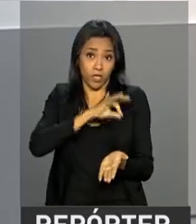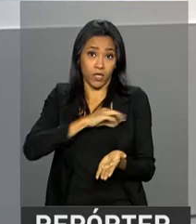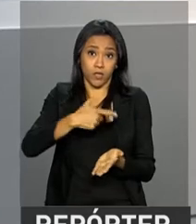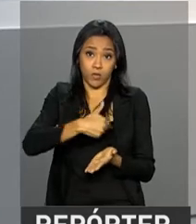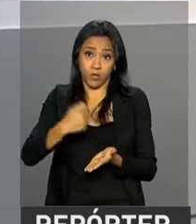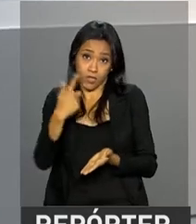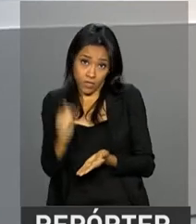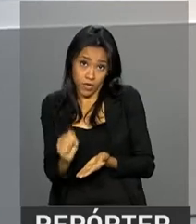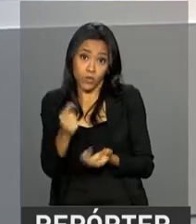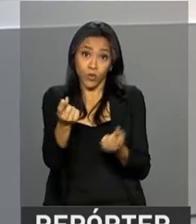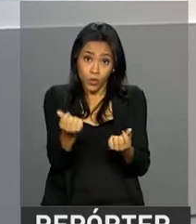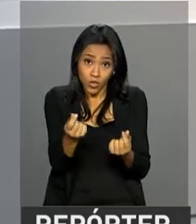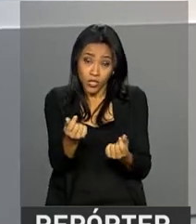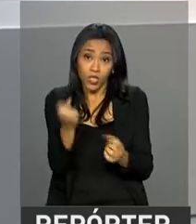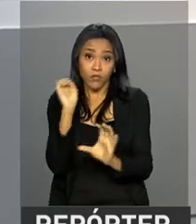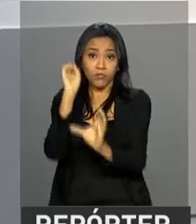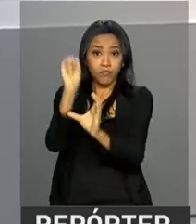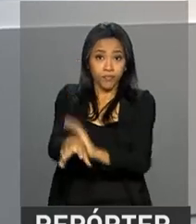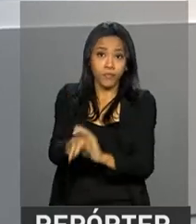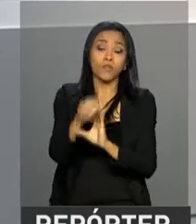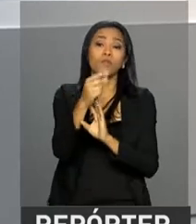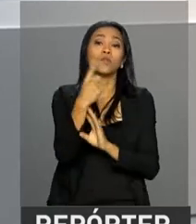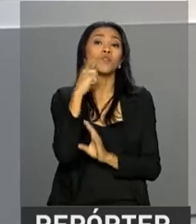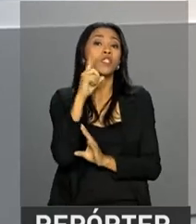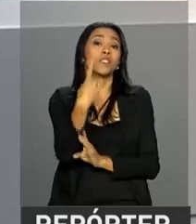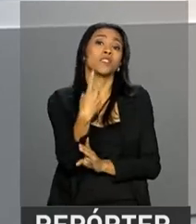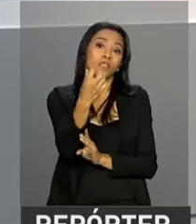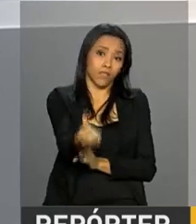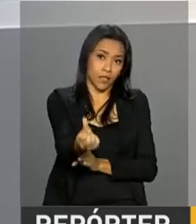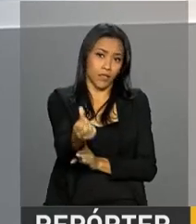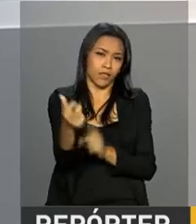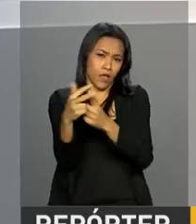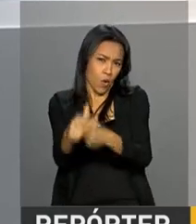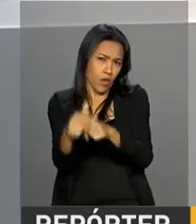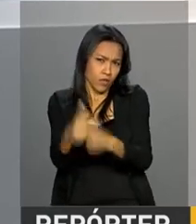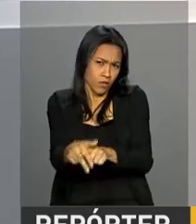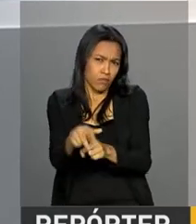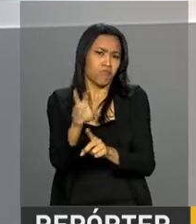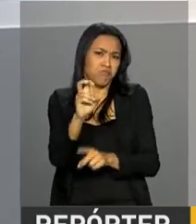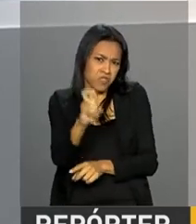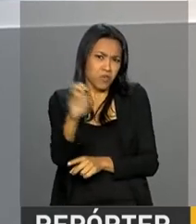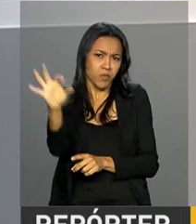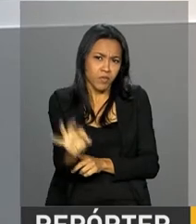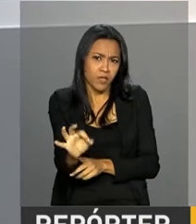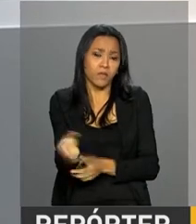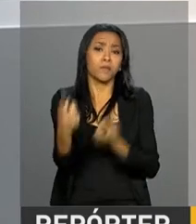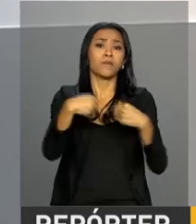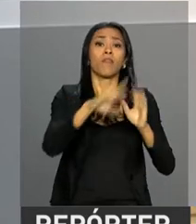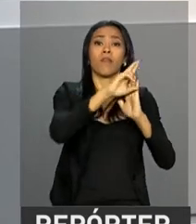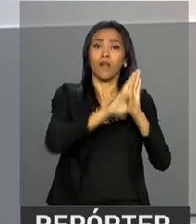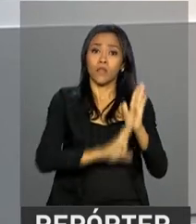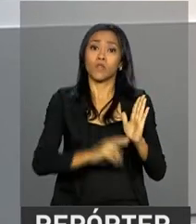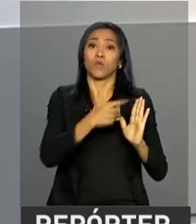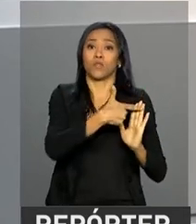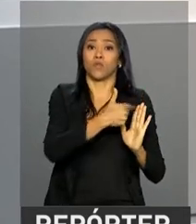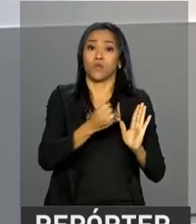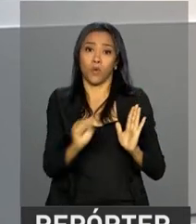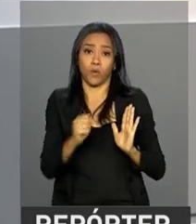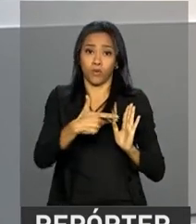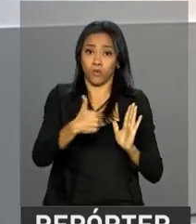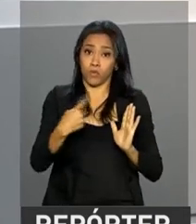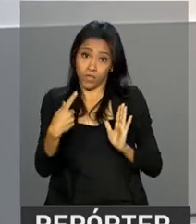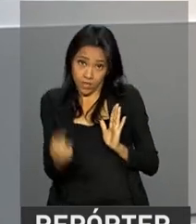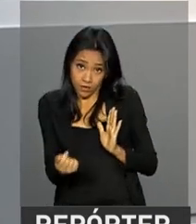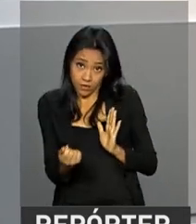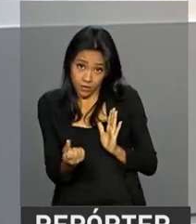dinheiro vai estar disponível no dia 16 a correção ficará próximo a 5% declarações dos exercícios de 2008 a